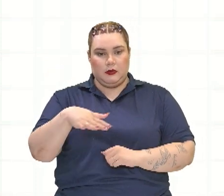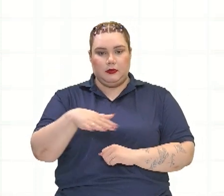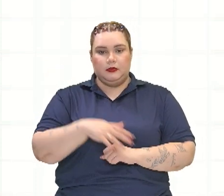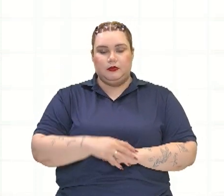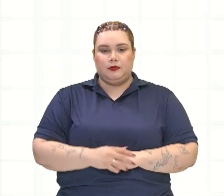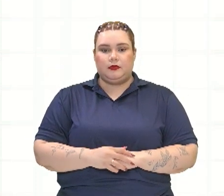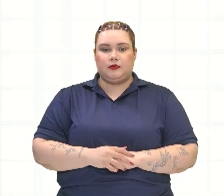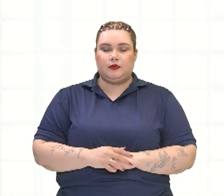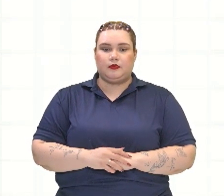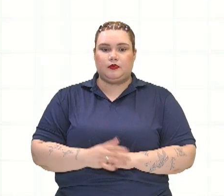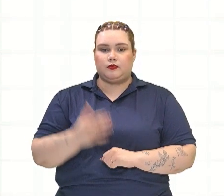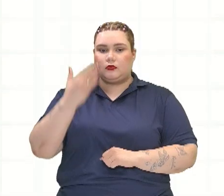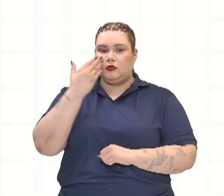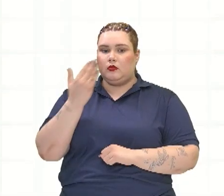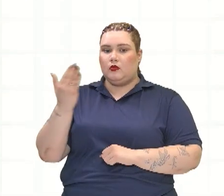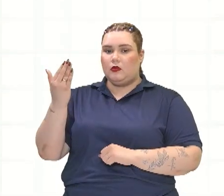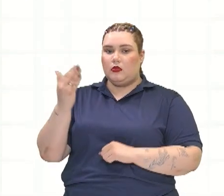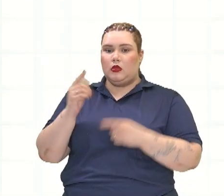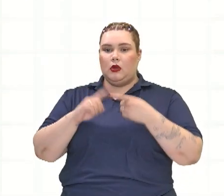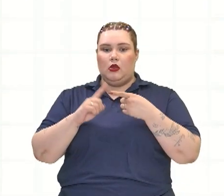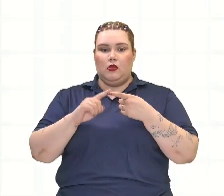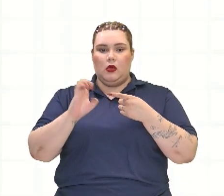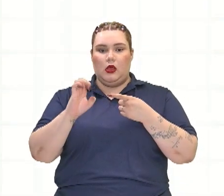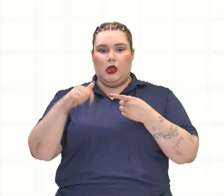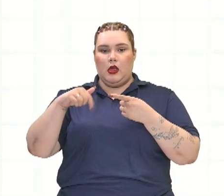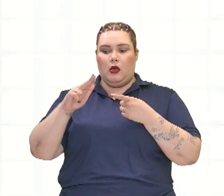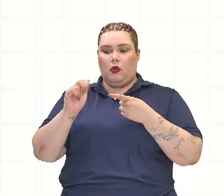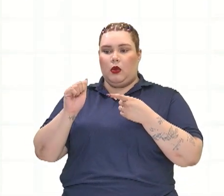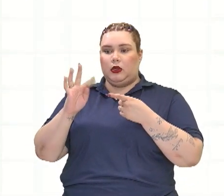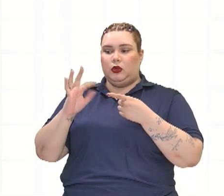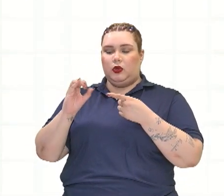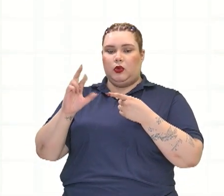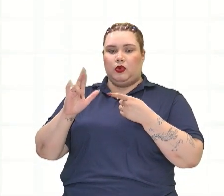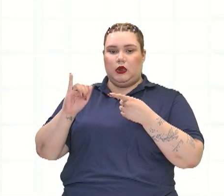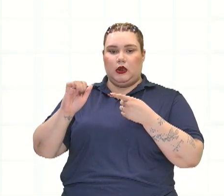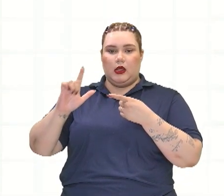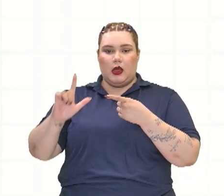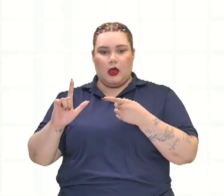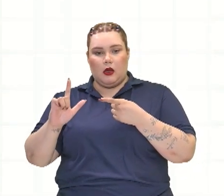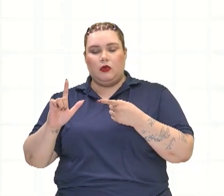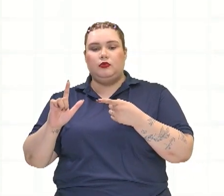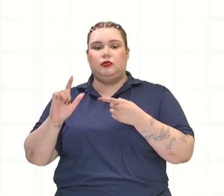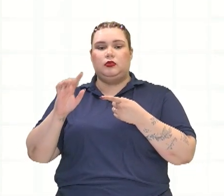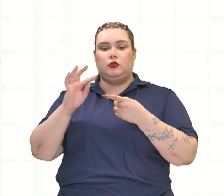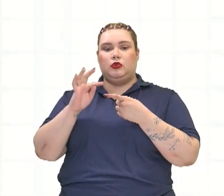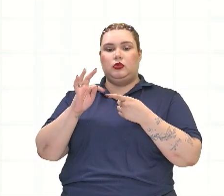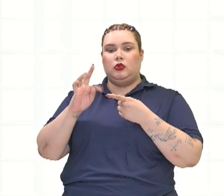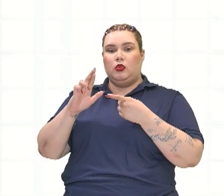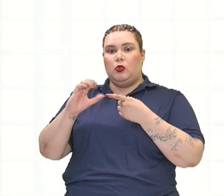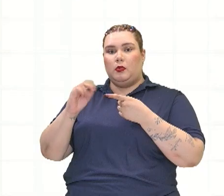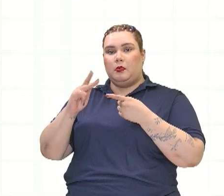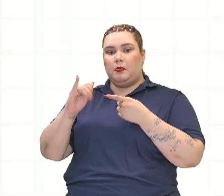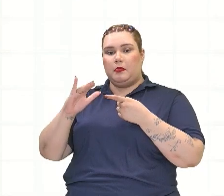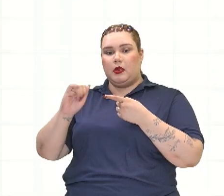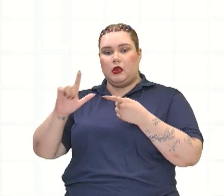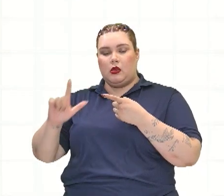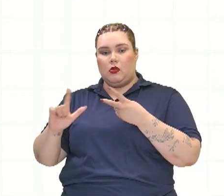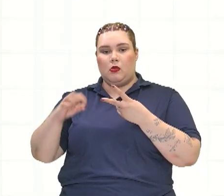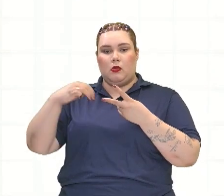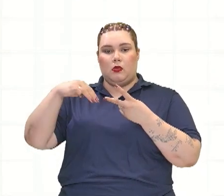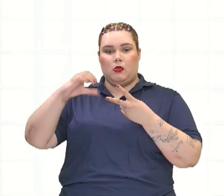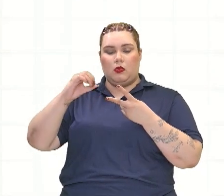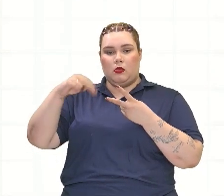cartela, são o equatorial, né? Clima equatorial, clima tropical,